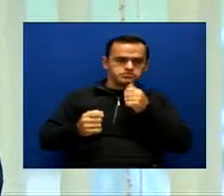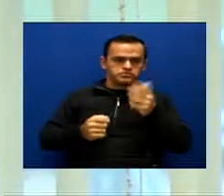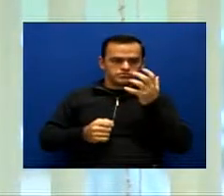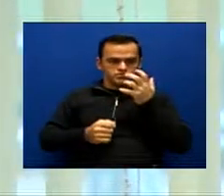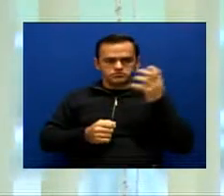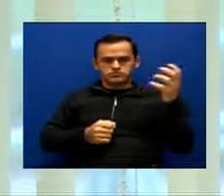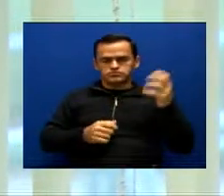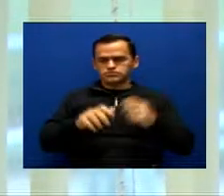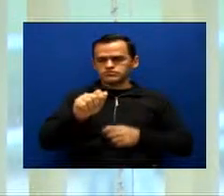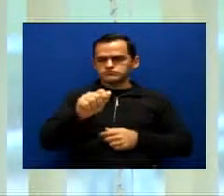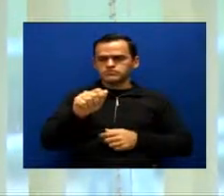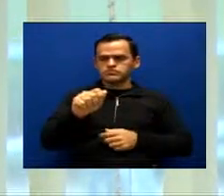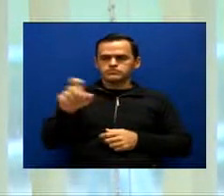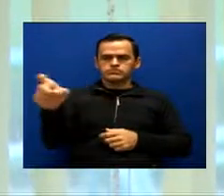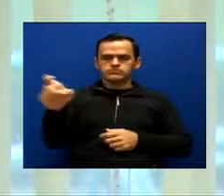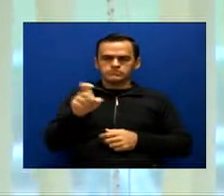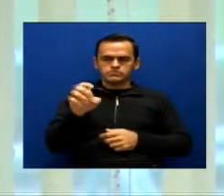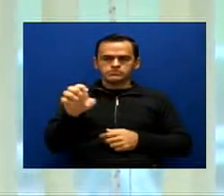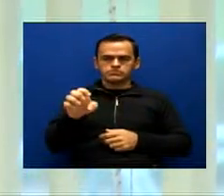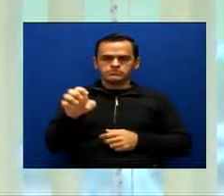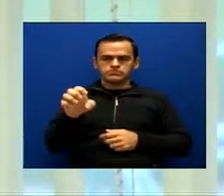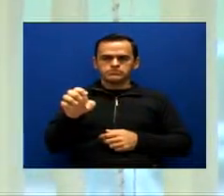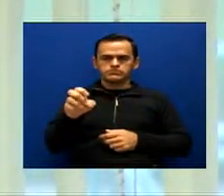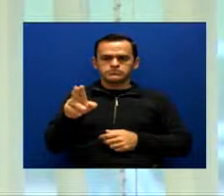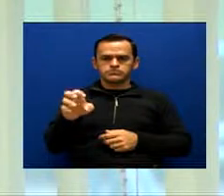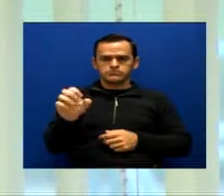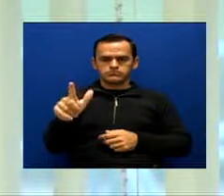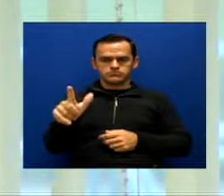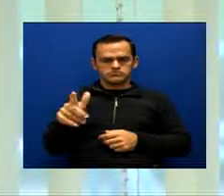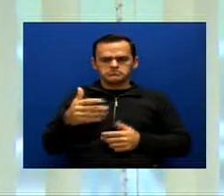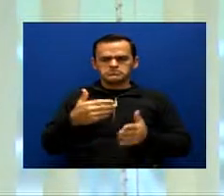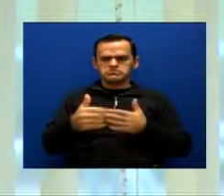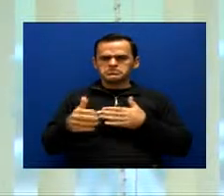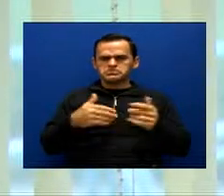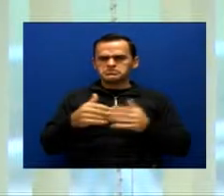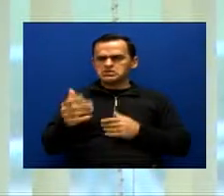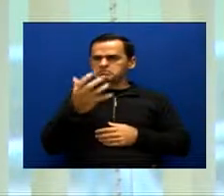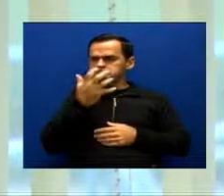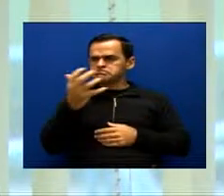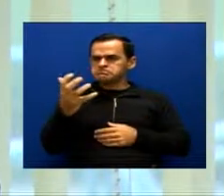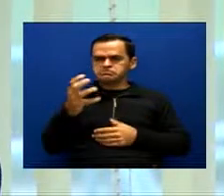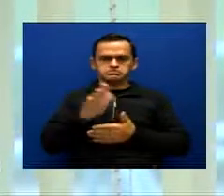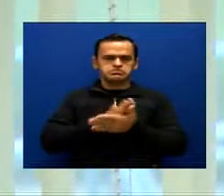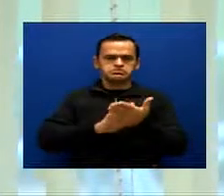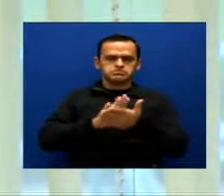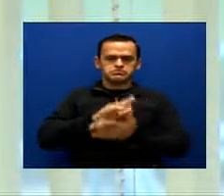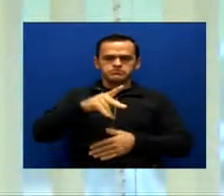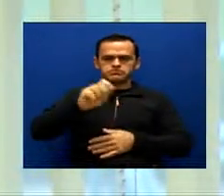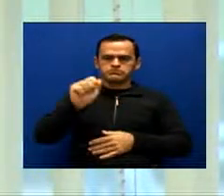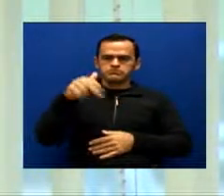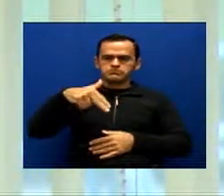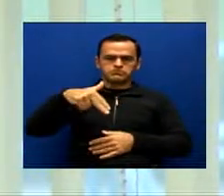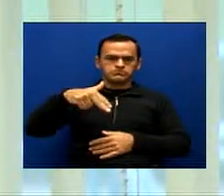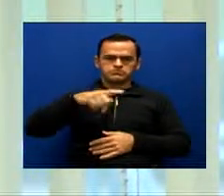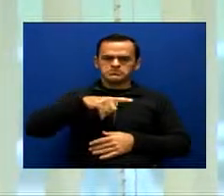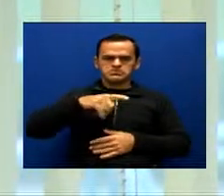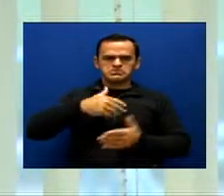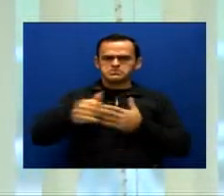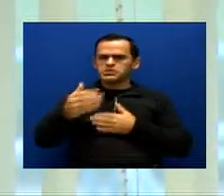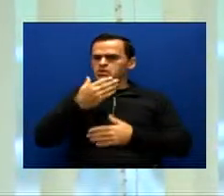Assexual, não se atrai por sexo algum, por orientação nenhuma, por gênero algum. E o pansexual, que se atrai por